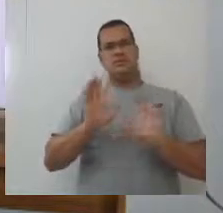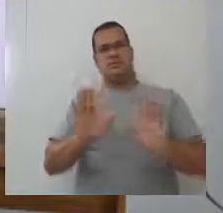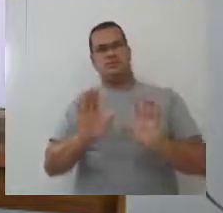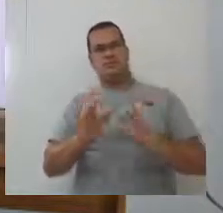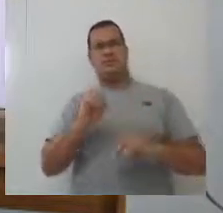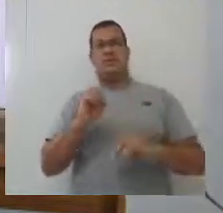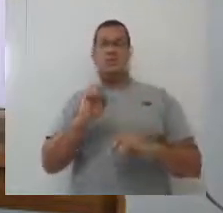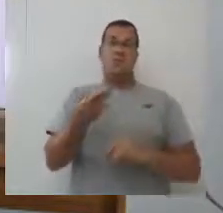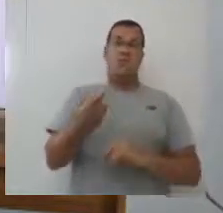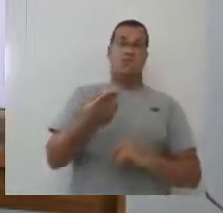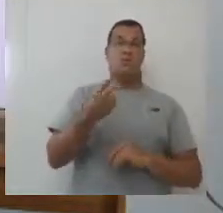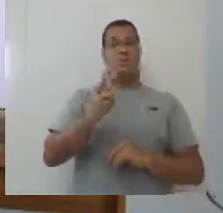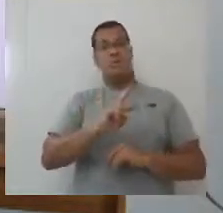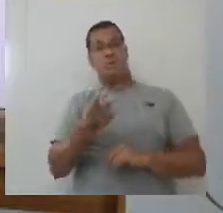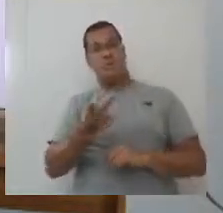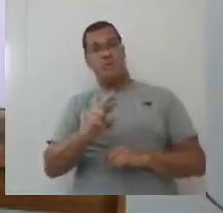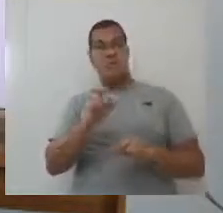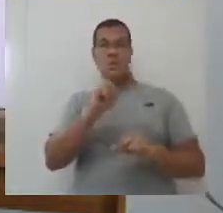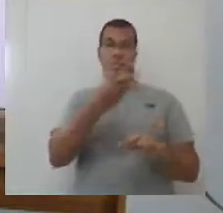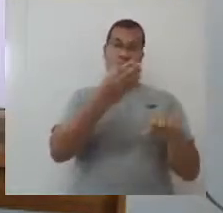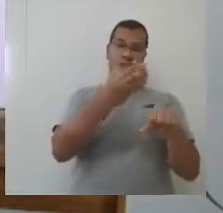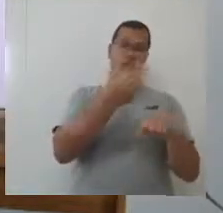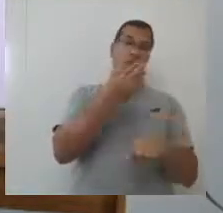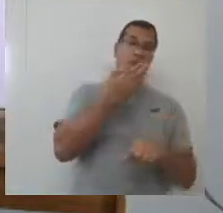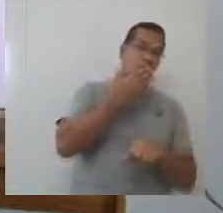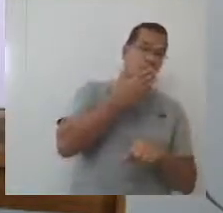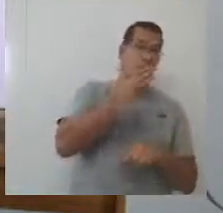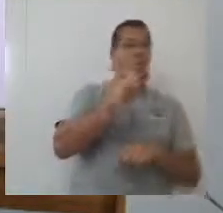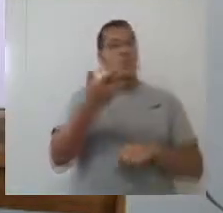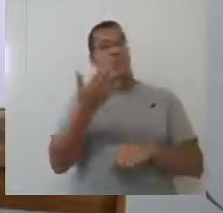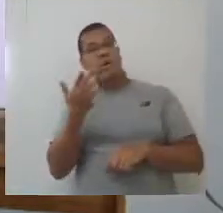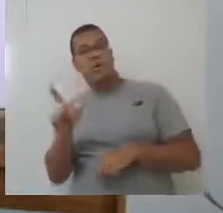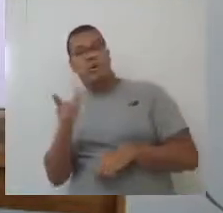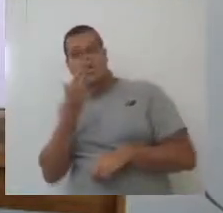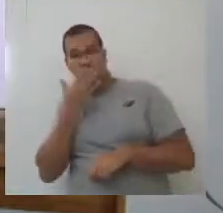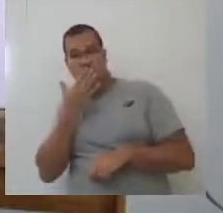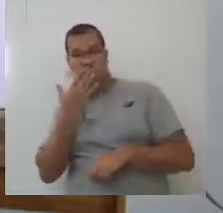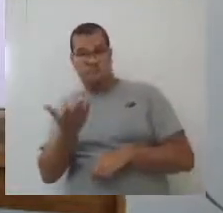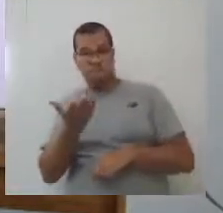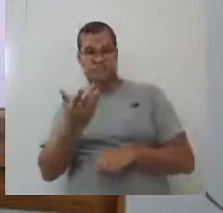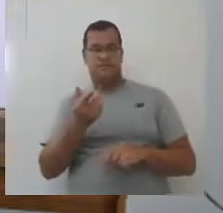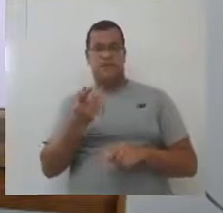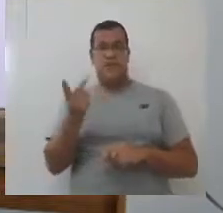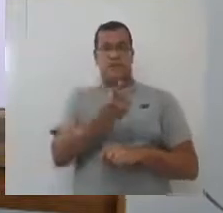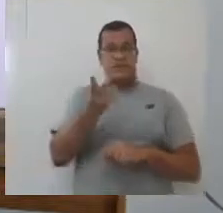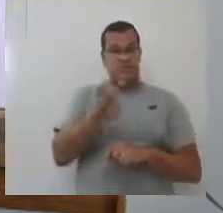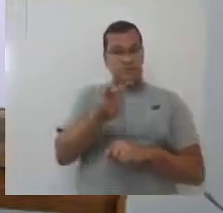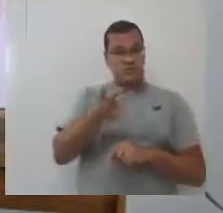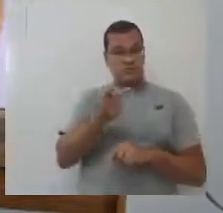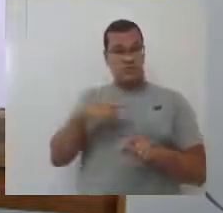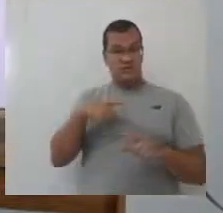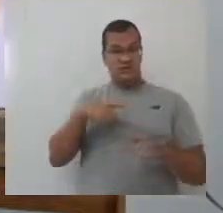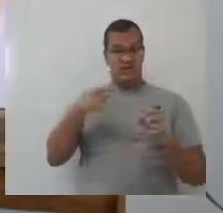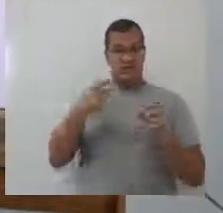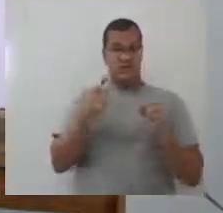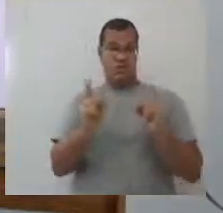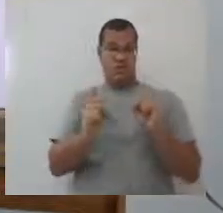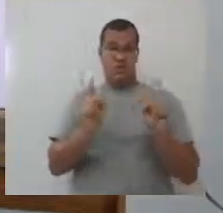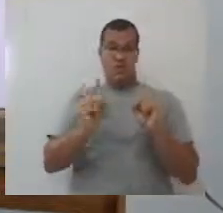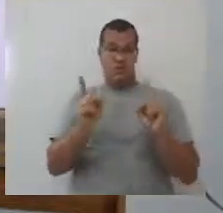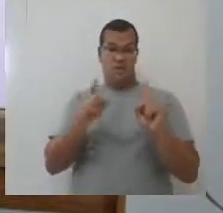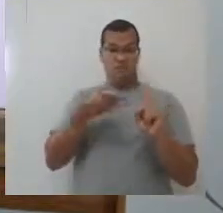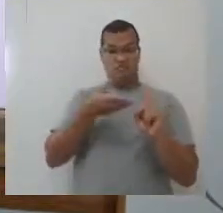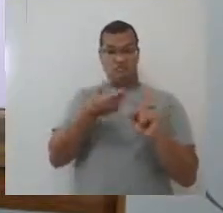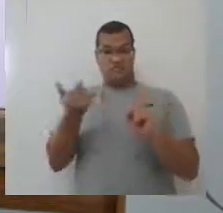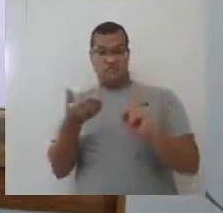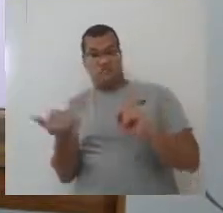ou olho claro. Ou é uma coisa ou é outra coisa, tá? Dois eventos que vão se excluir